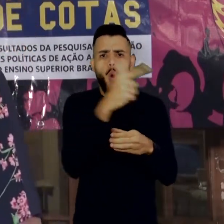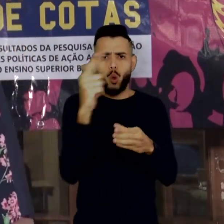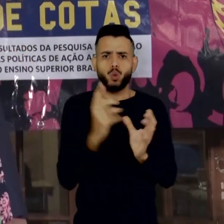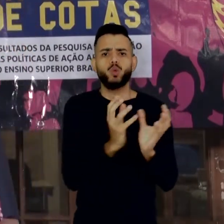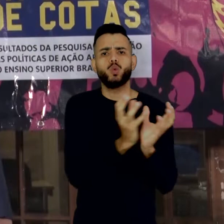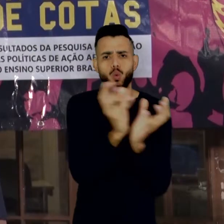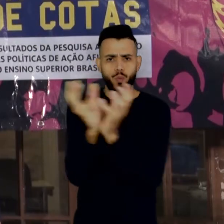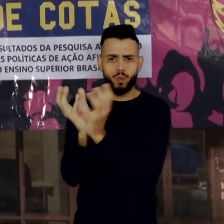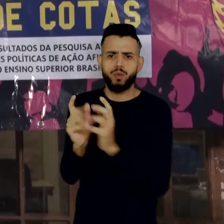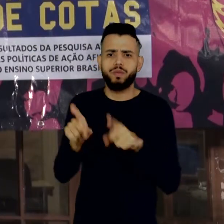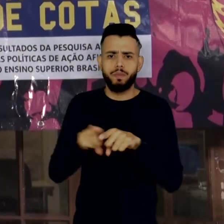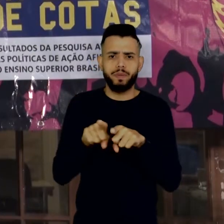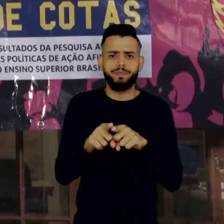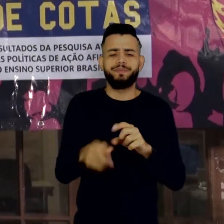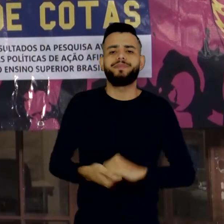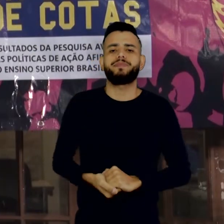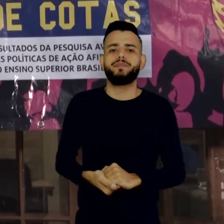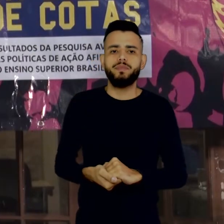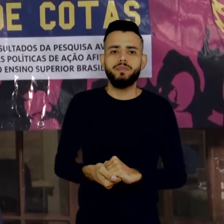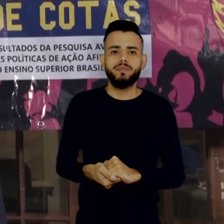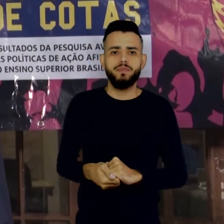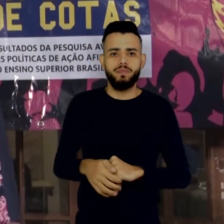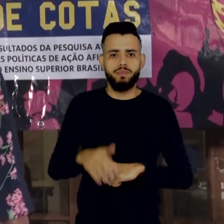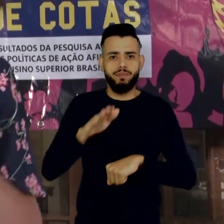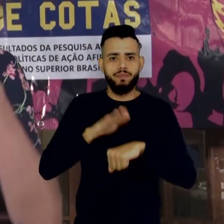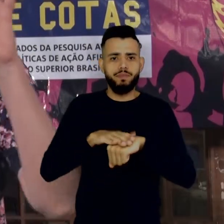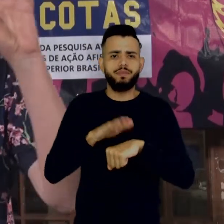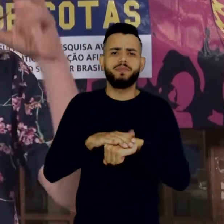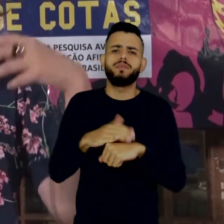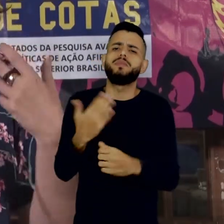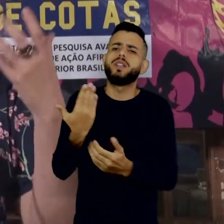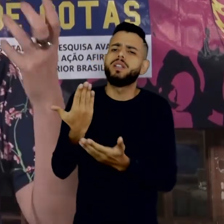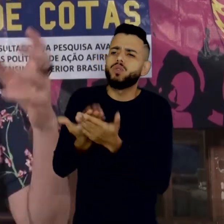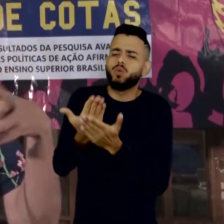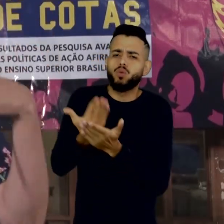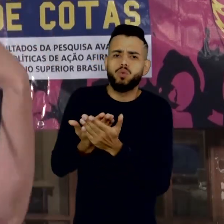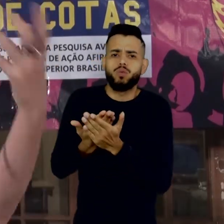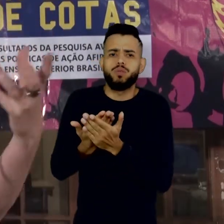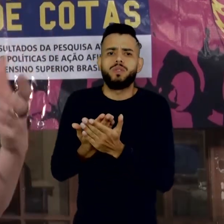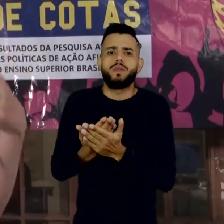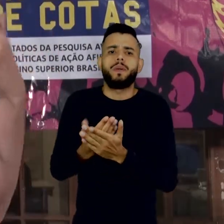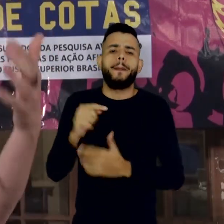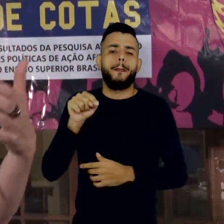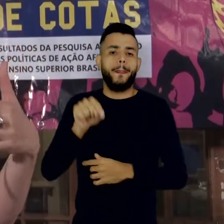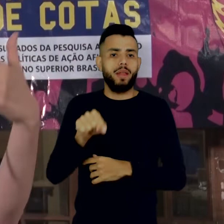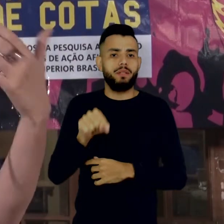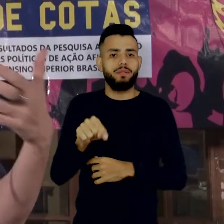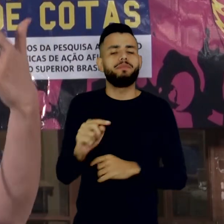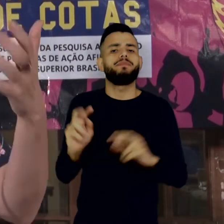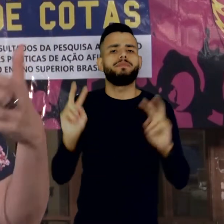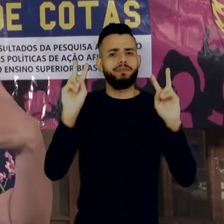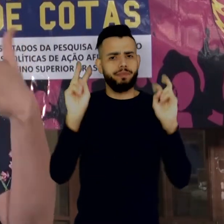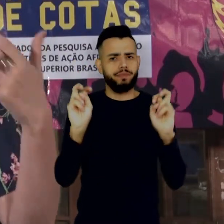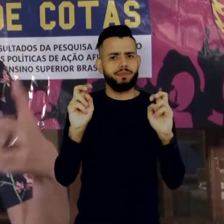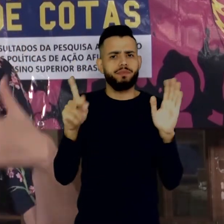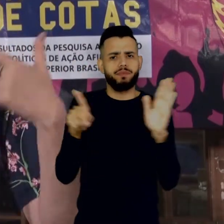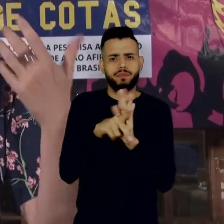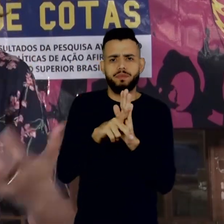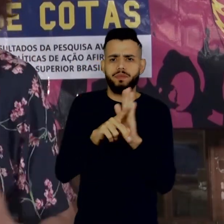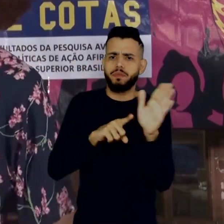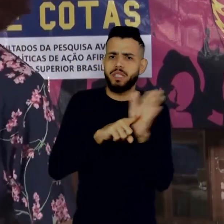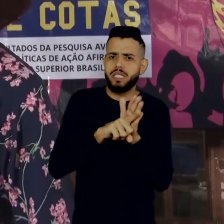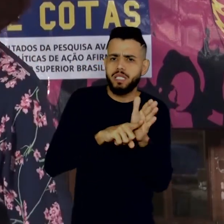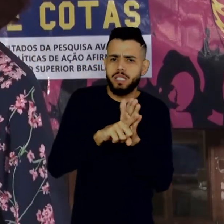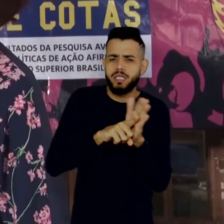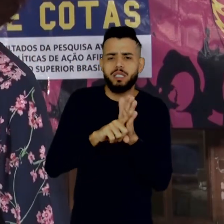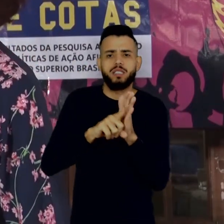aqui. Realizar estudos. Aqui é uma pauta, a gente traz uma pauta de pesquisa, né, para